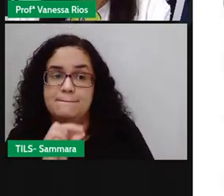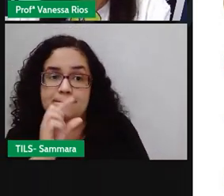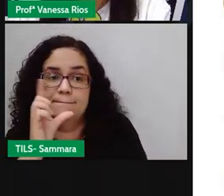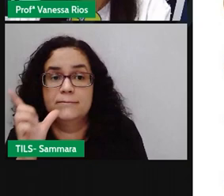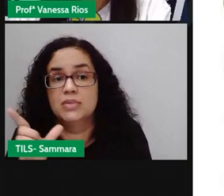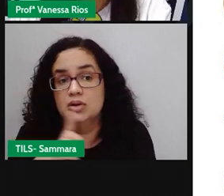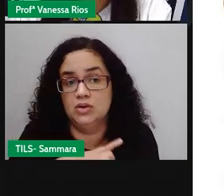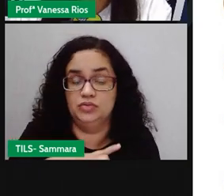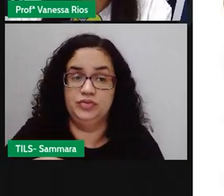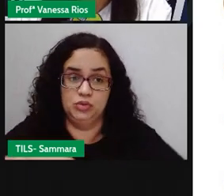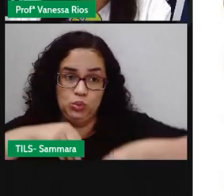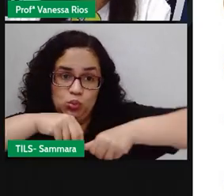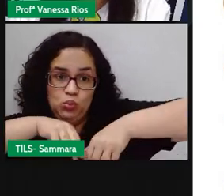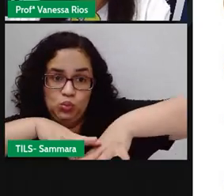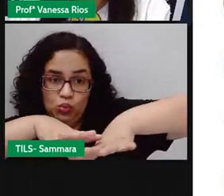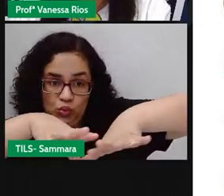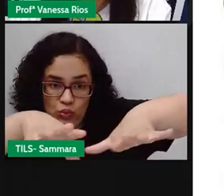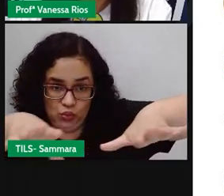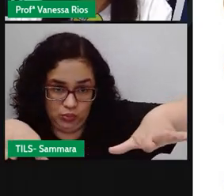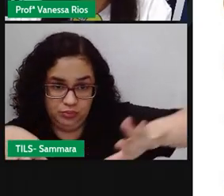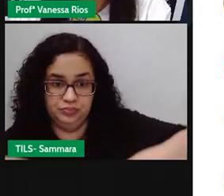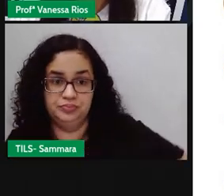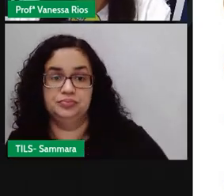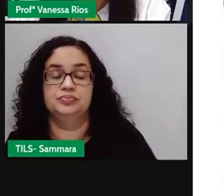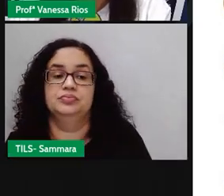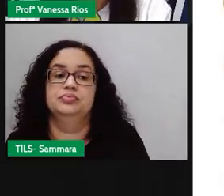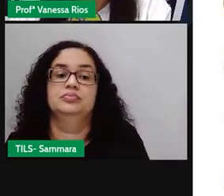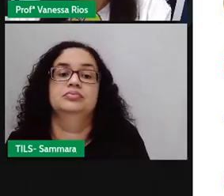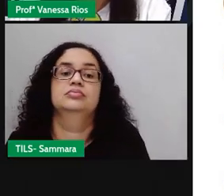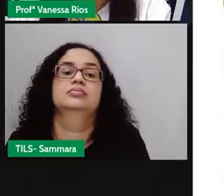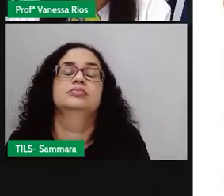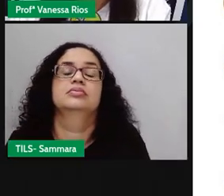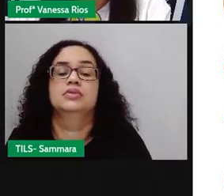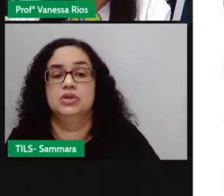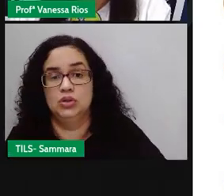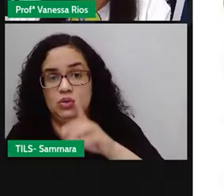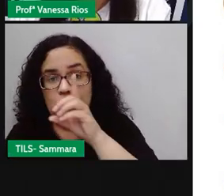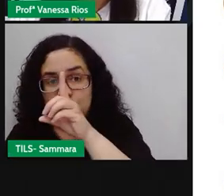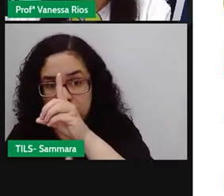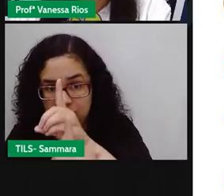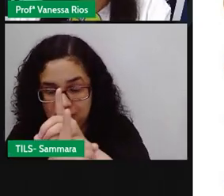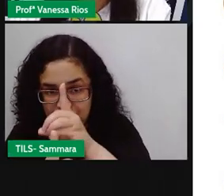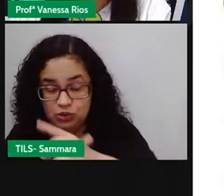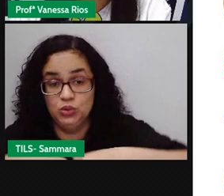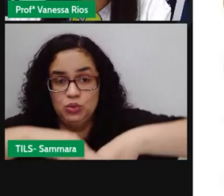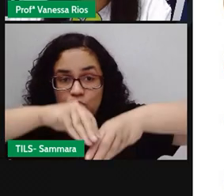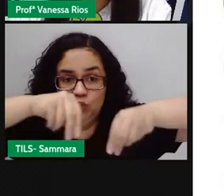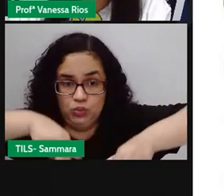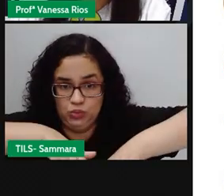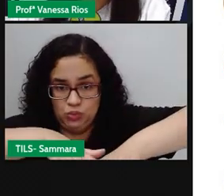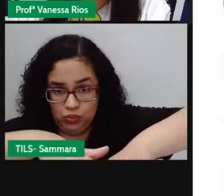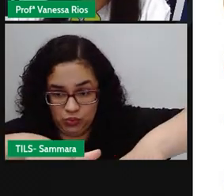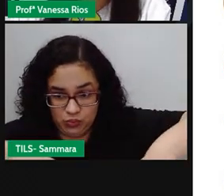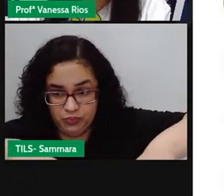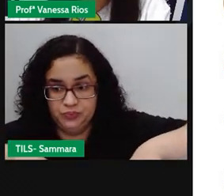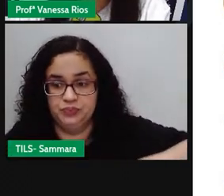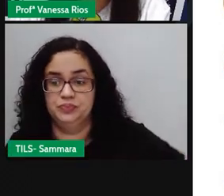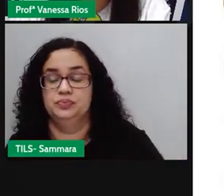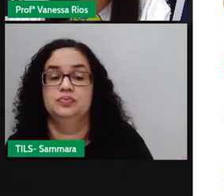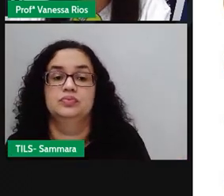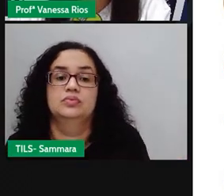ele vem dos minerais, então lá embaixo da terra, né? São encontrados em camadas do solo e também do